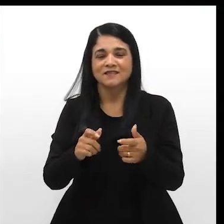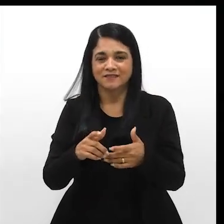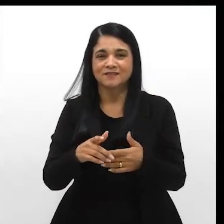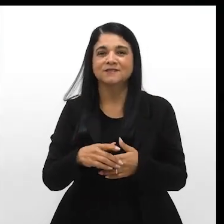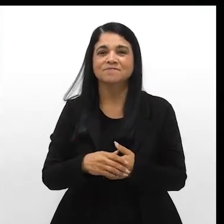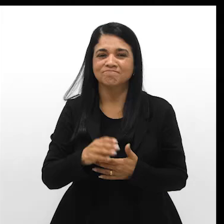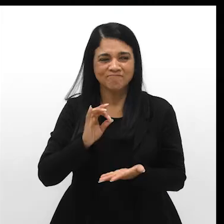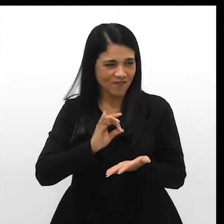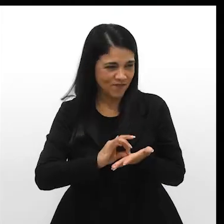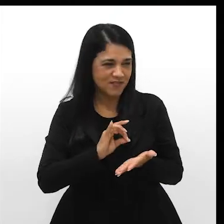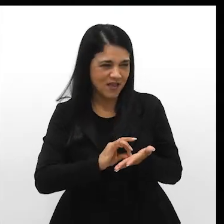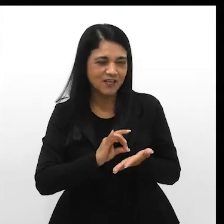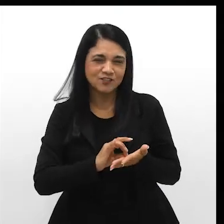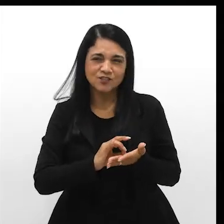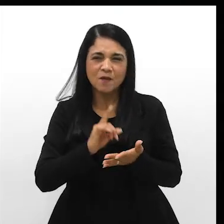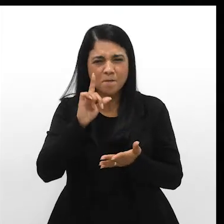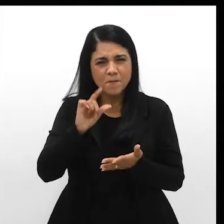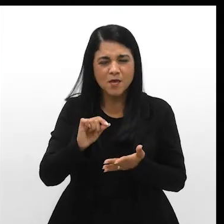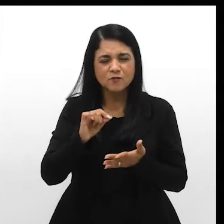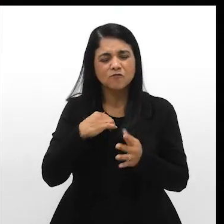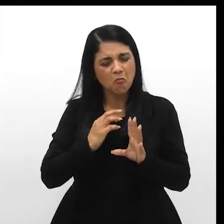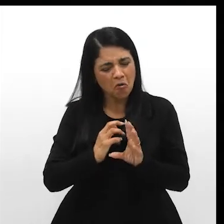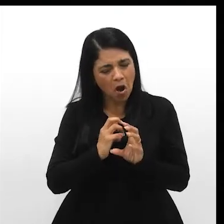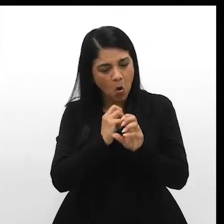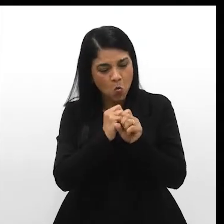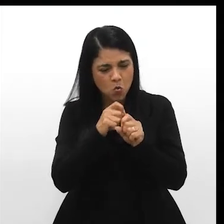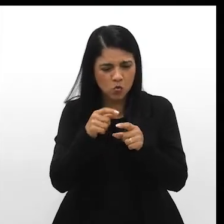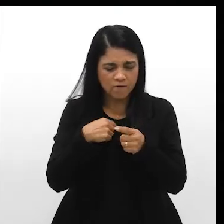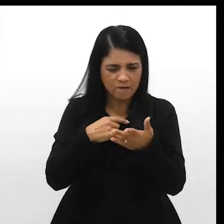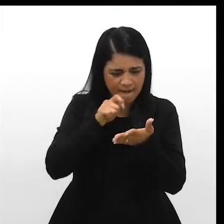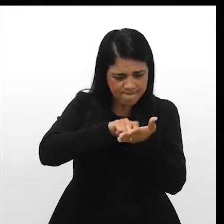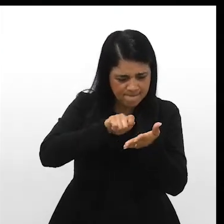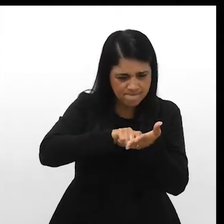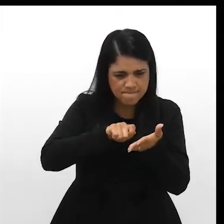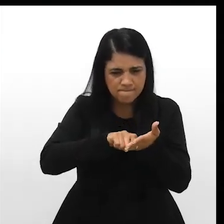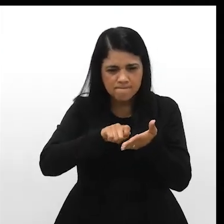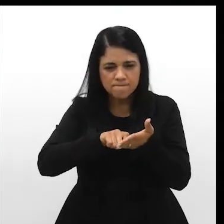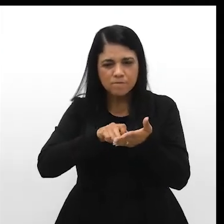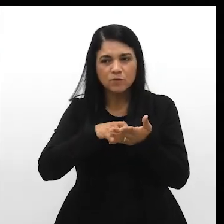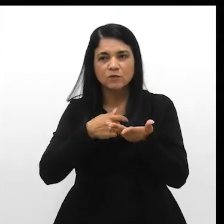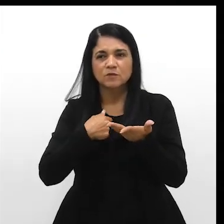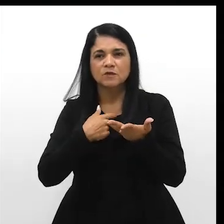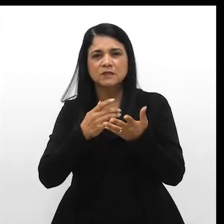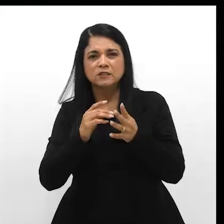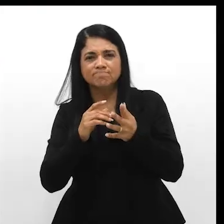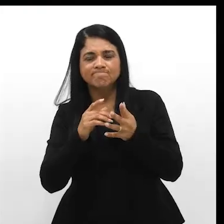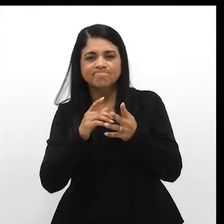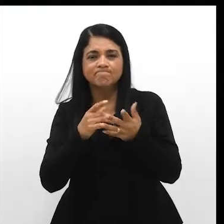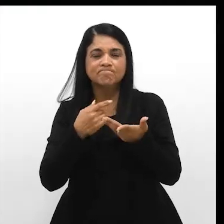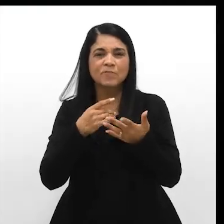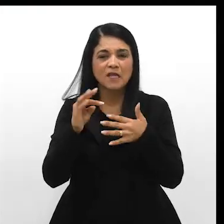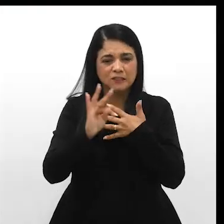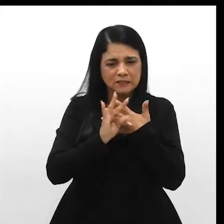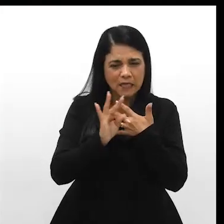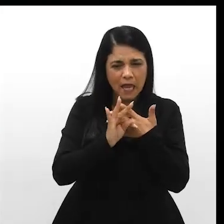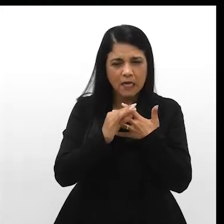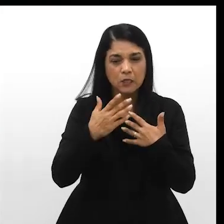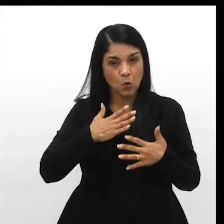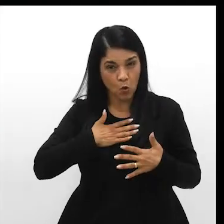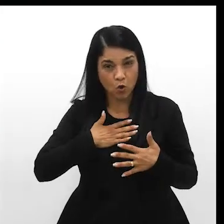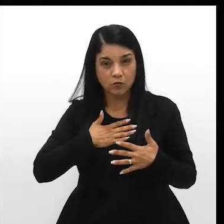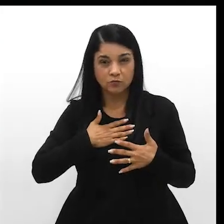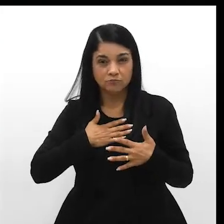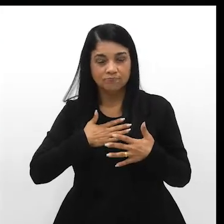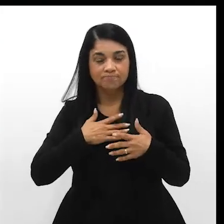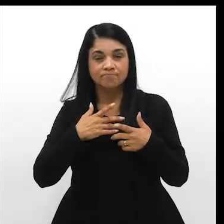parentinianos, né, vamos dizer assim, Verdade. gasta menos. Eu fico calculando isso, né? Eu fico lá anotando e tudo mais, até porque eu escrevo sobre